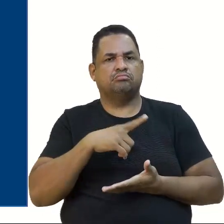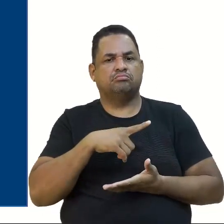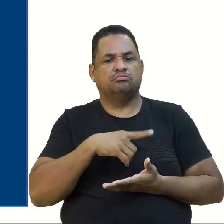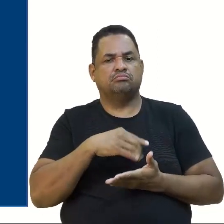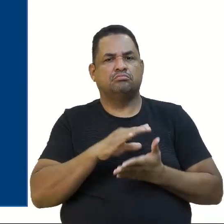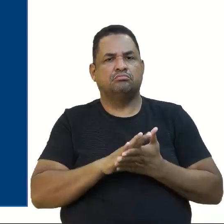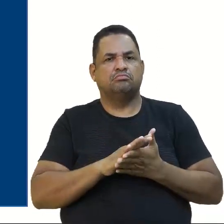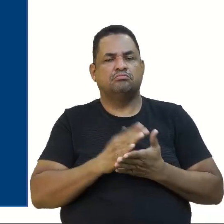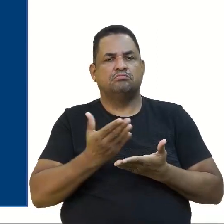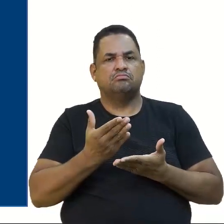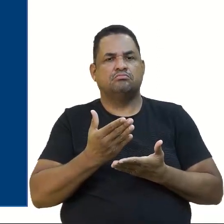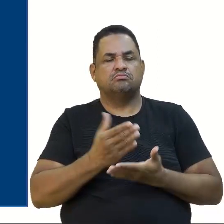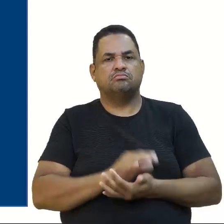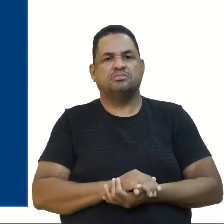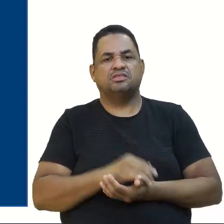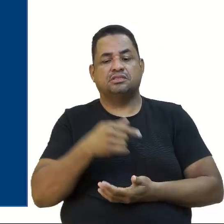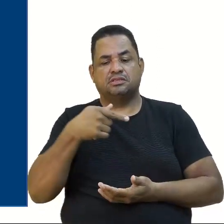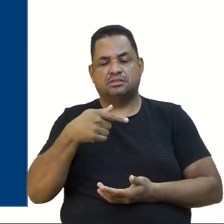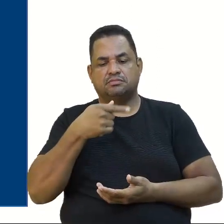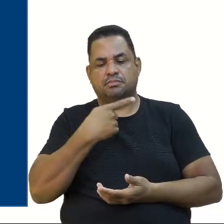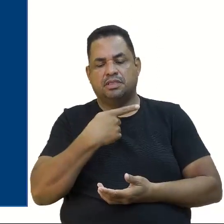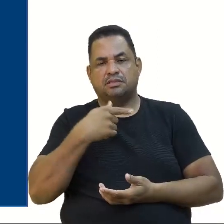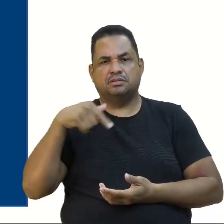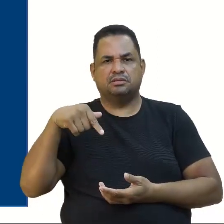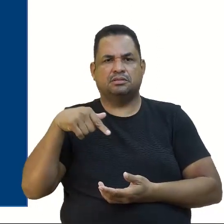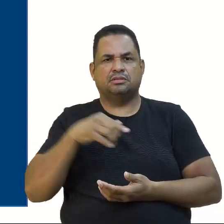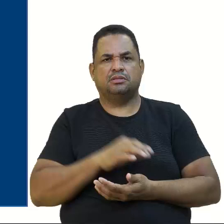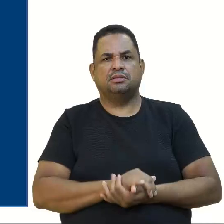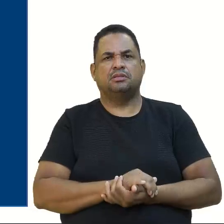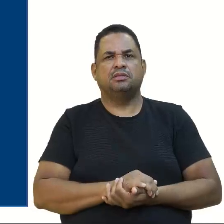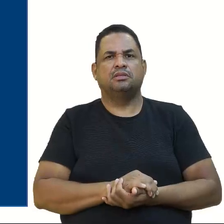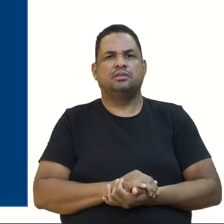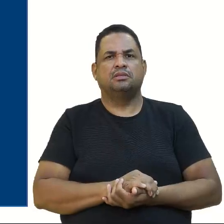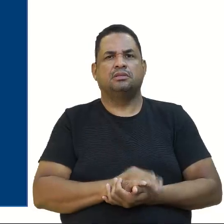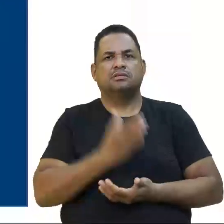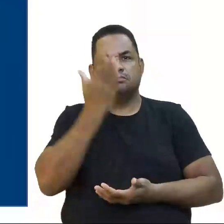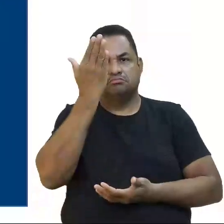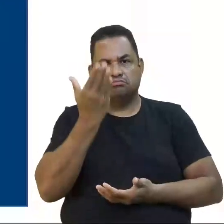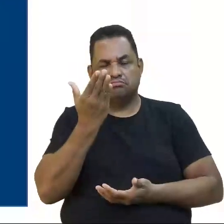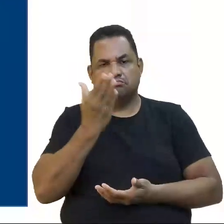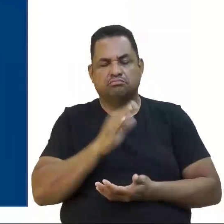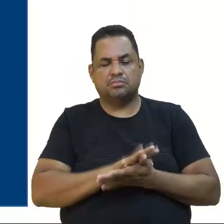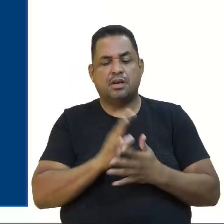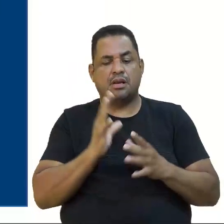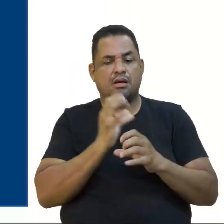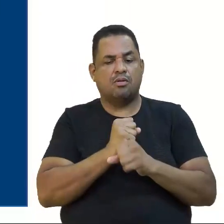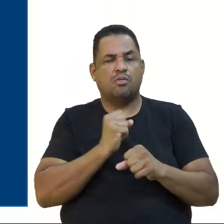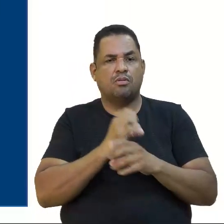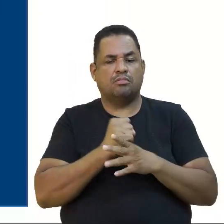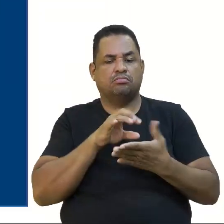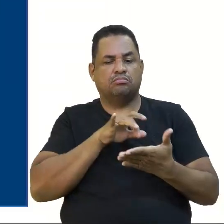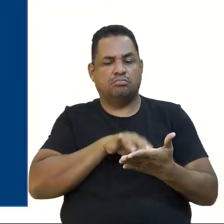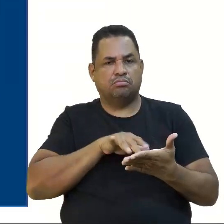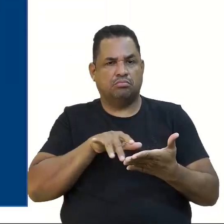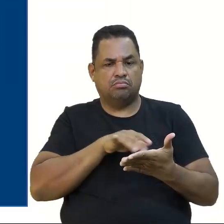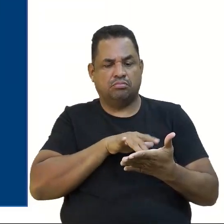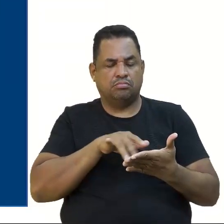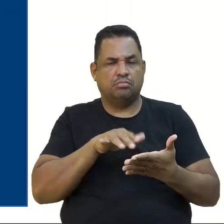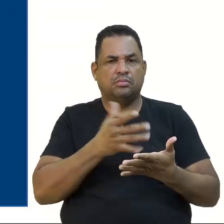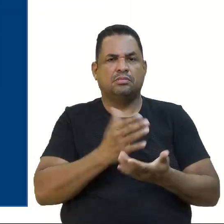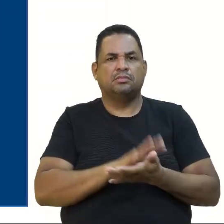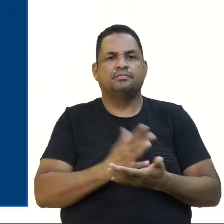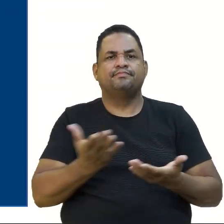1, eu devo 7. Então, se o x entrar na máquina de calcular, isso aí vocês vão estudar com a gente na aula